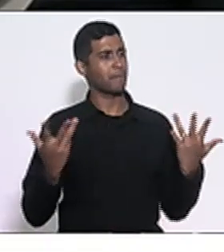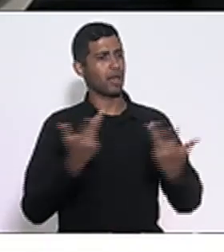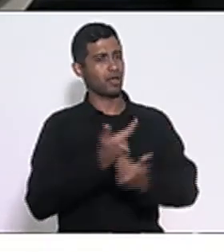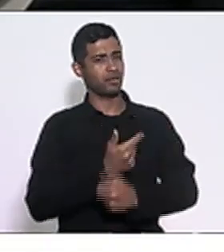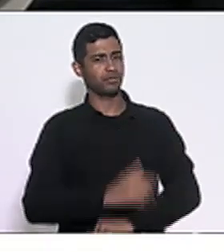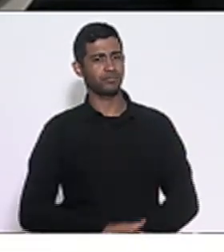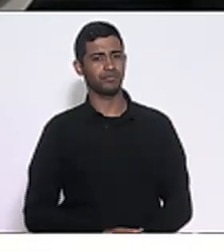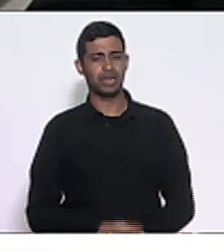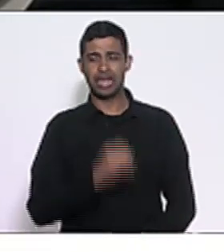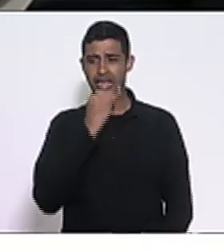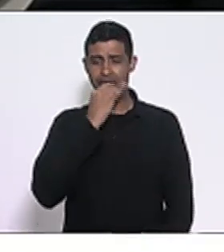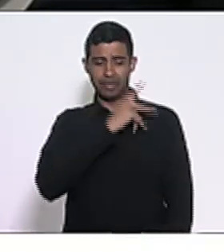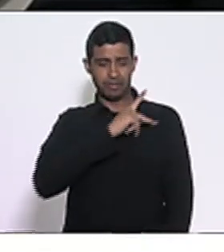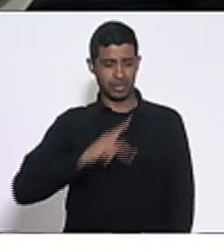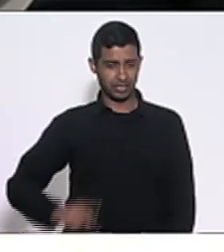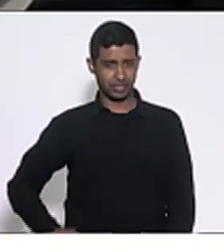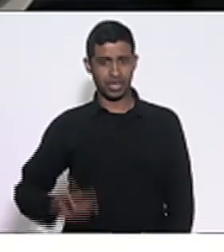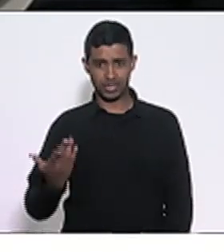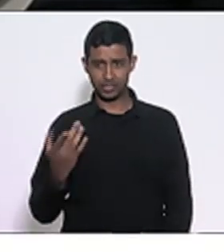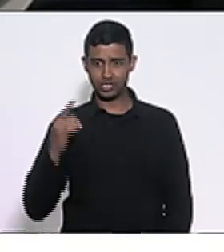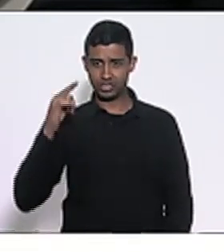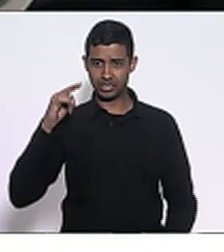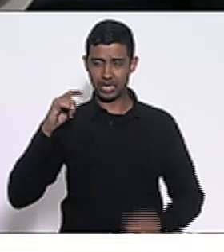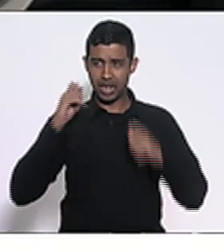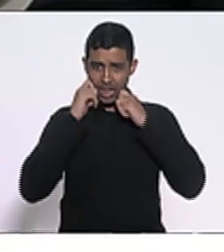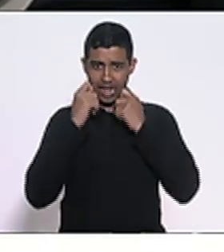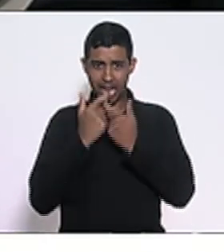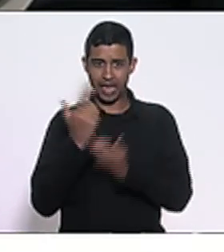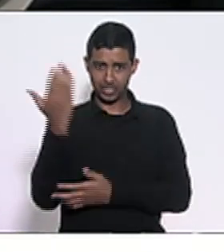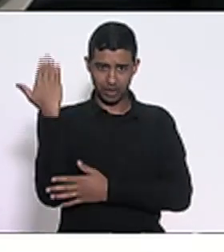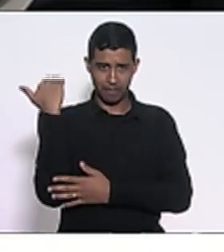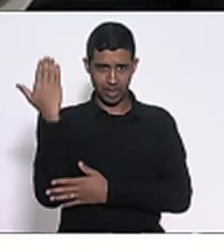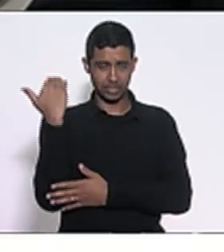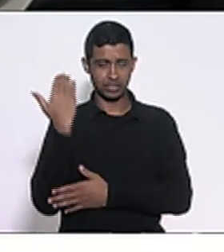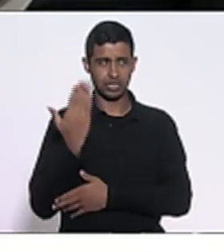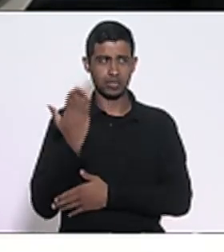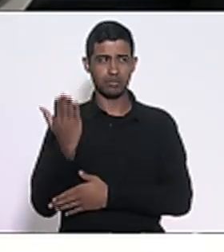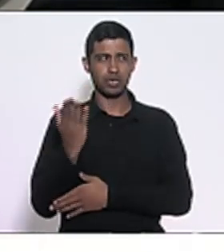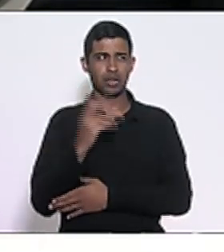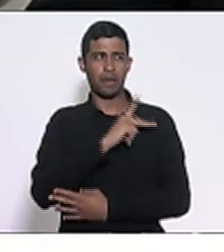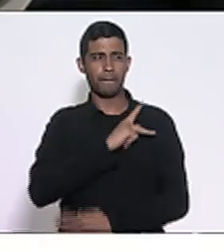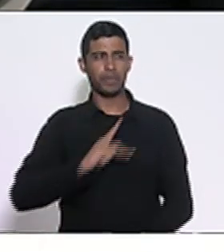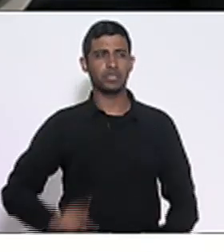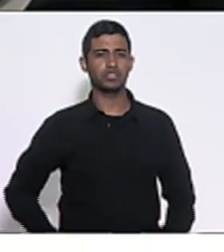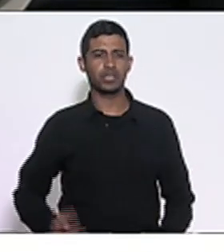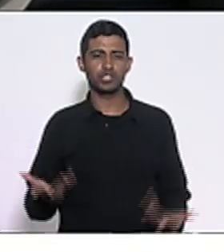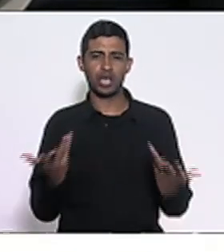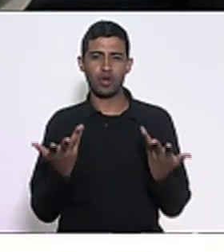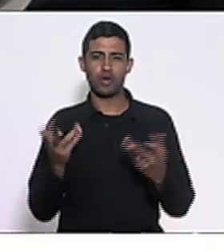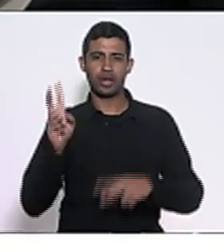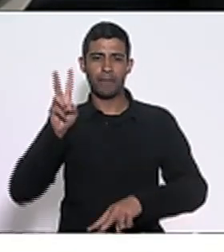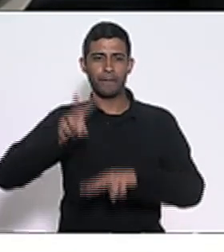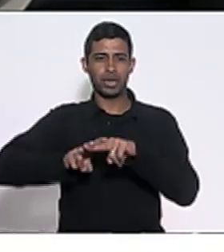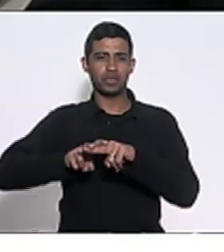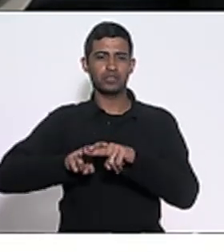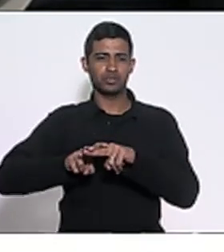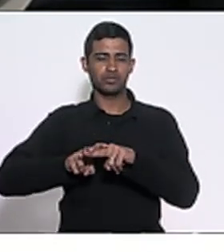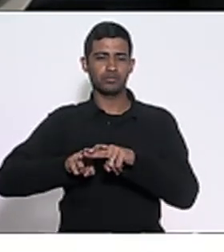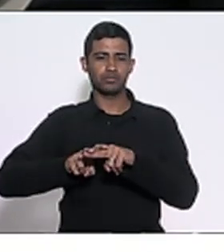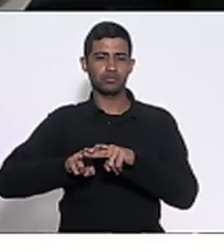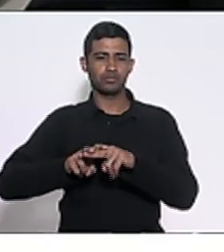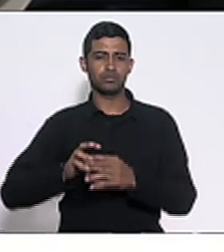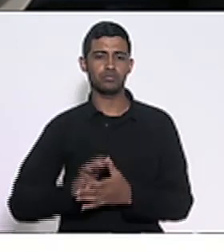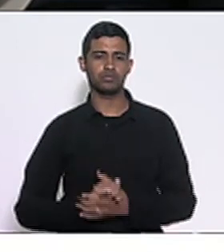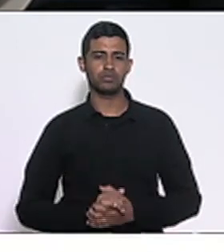com o presidente da casa anterior, o que está preso, né? O